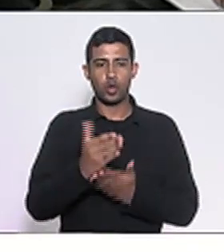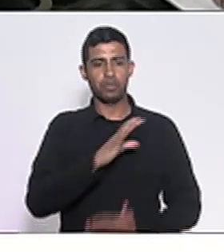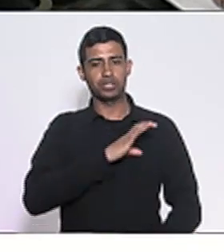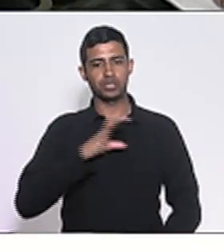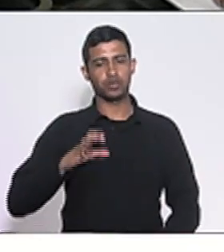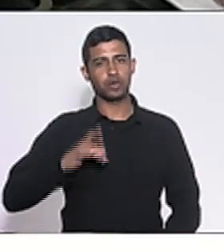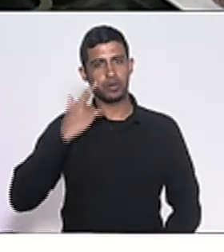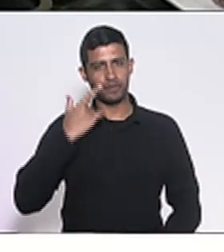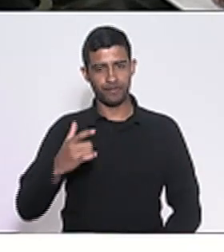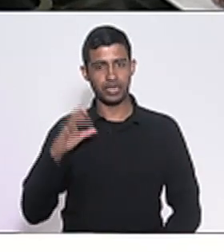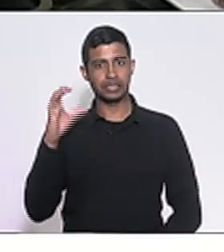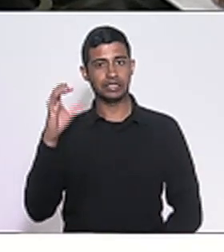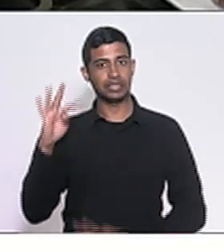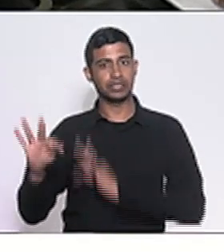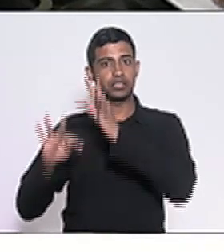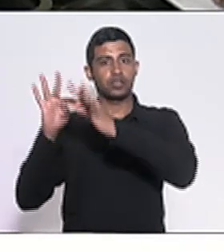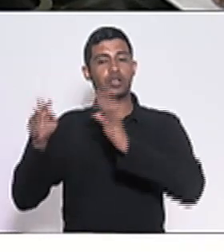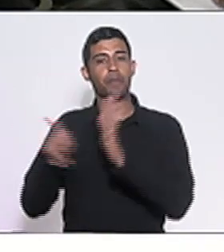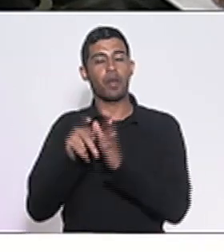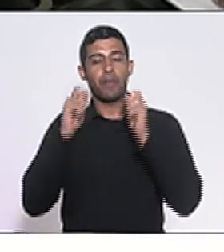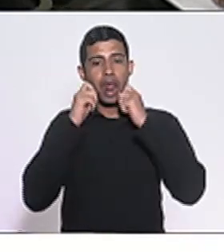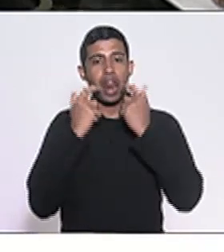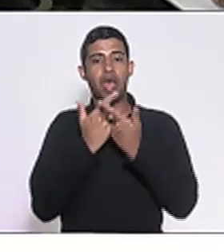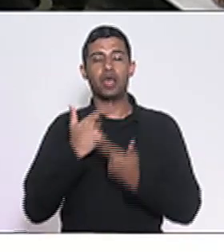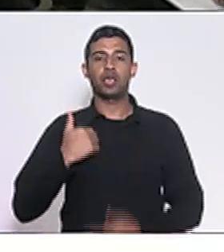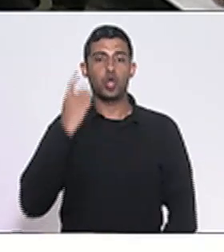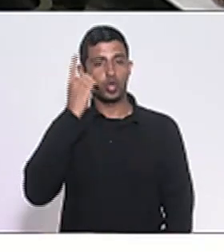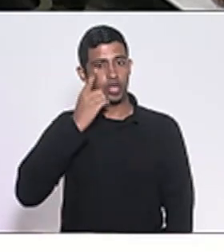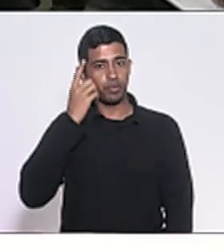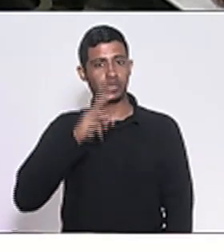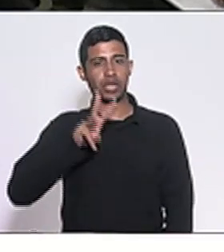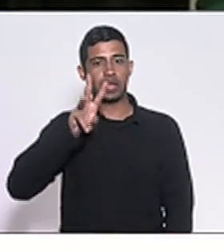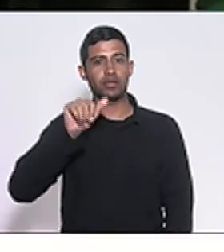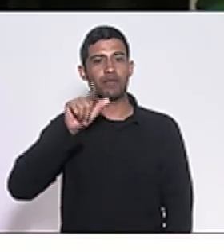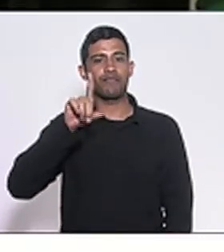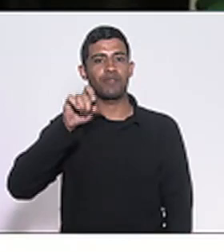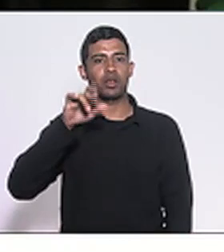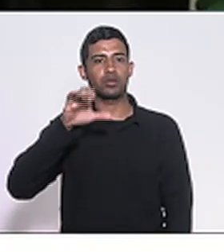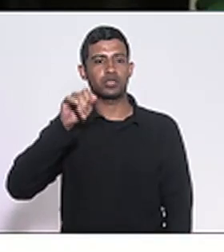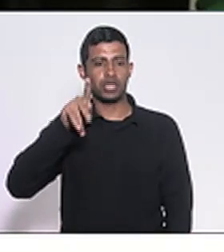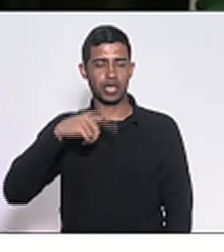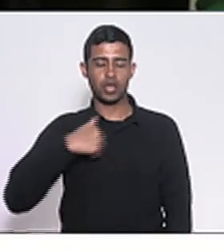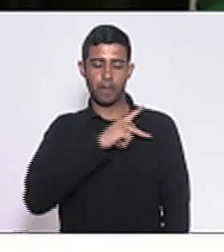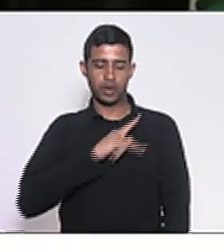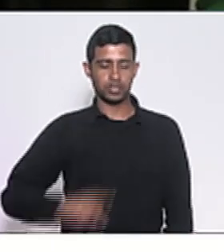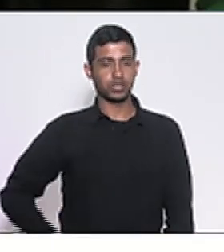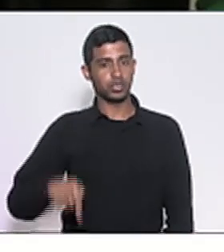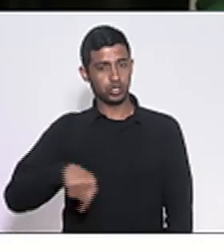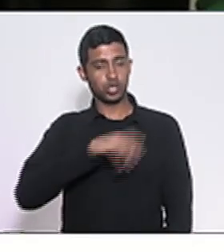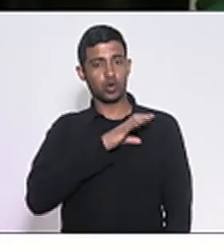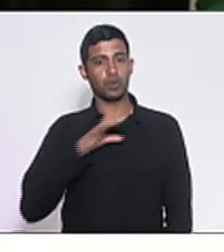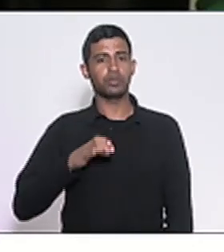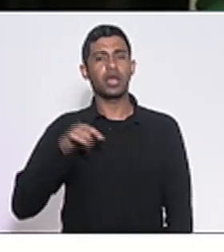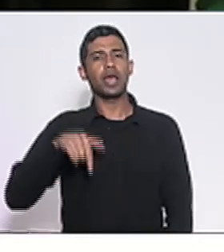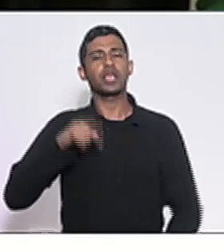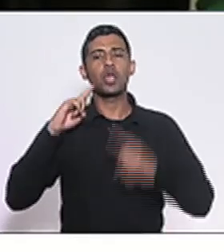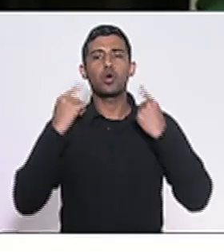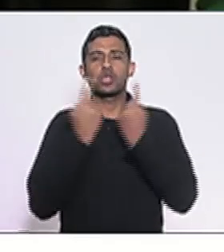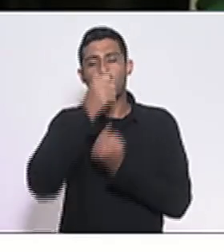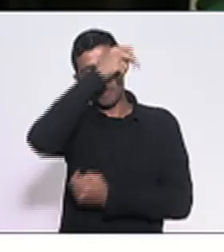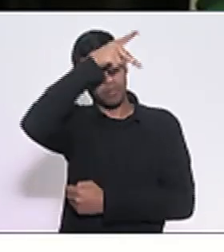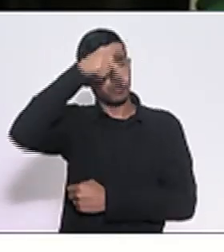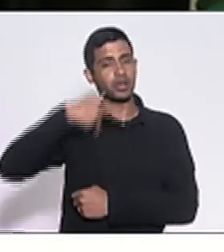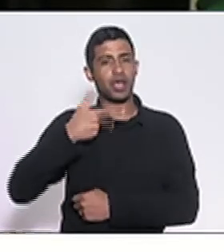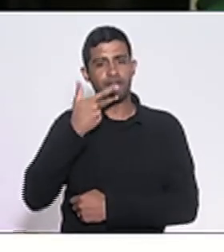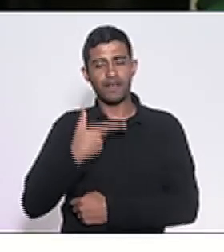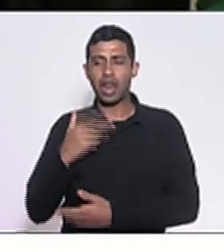Ciência e Tecnologia da LERJ. Eu sou o deputado Valdec Carneiro, presido esta comissão. Essa é uma audiência pública sobre o nosso Centro de Tecnologia da